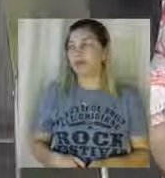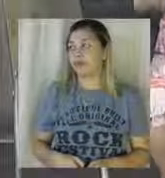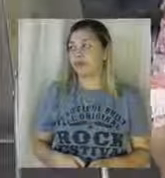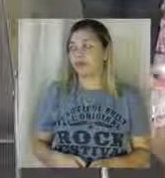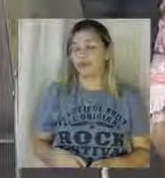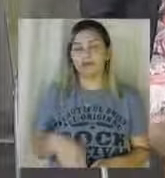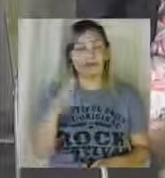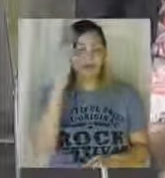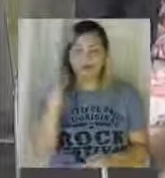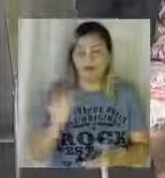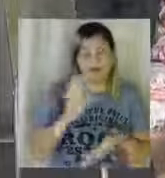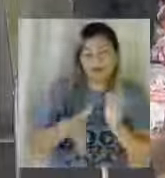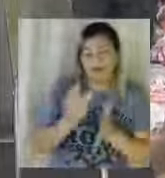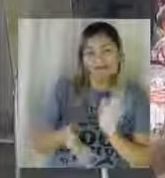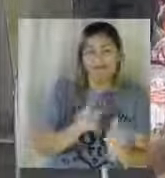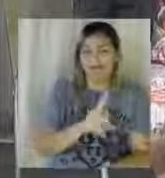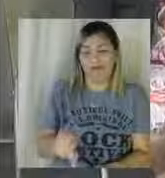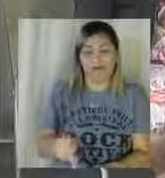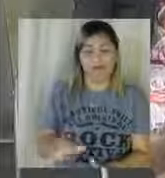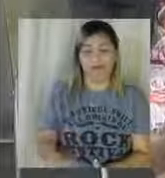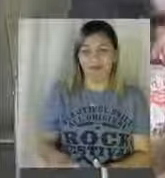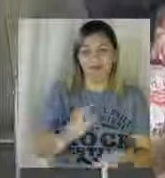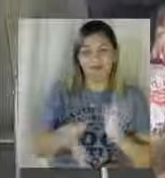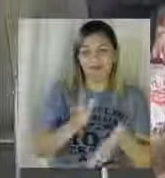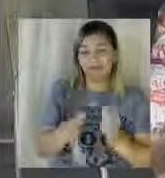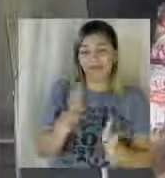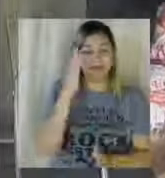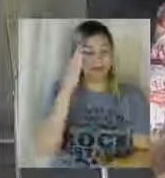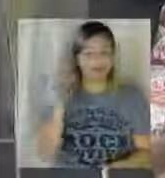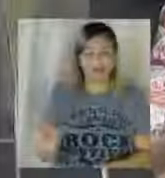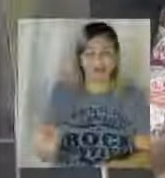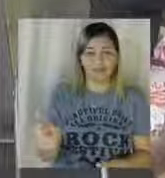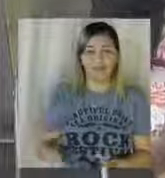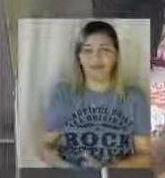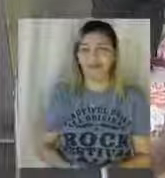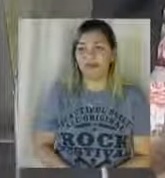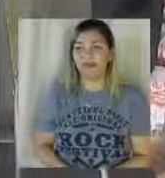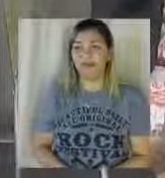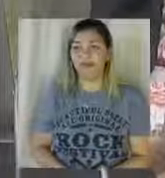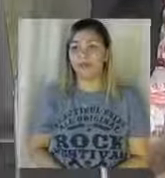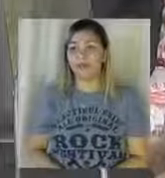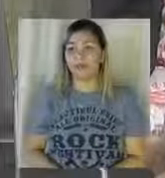não sabem Libras. Processo de alfabetização em língua portuguesa.